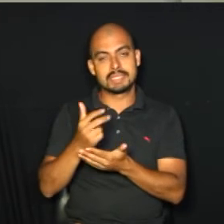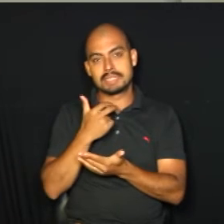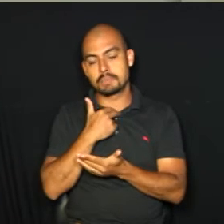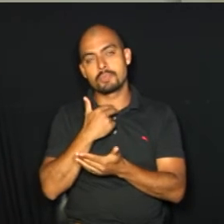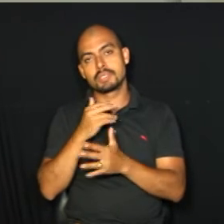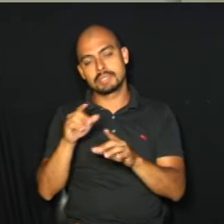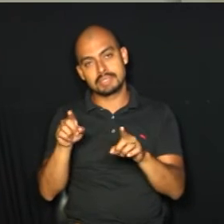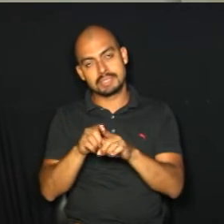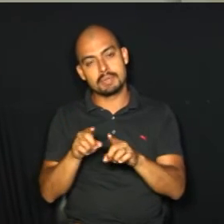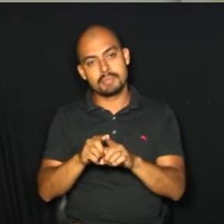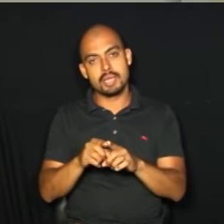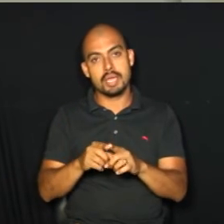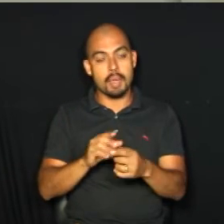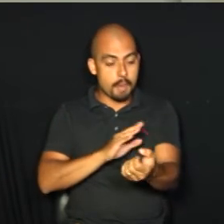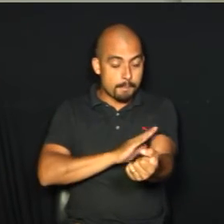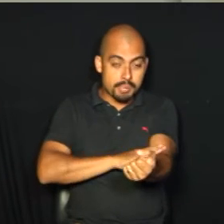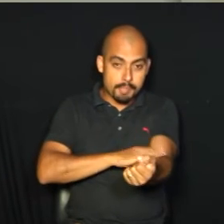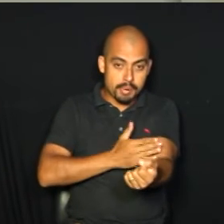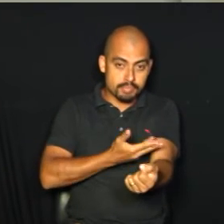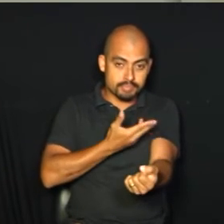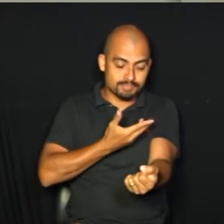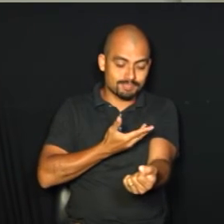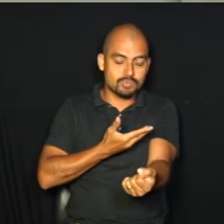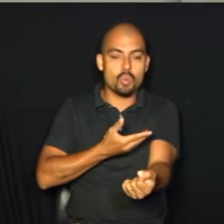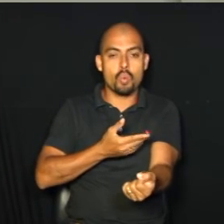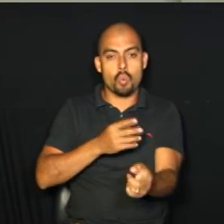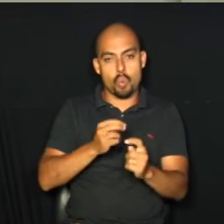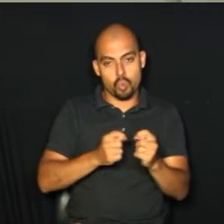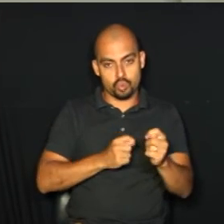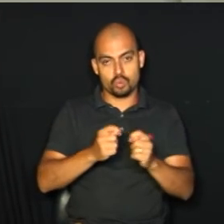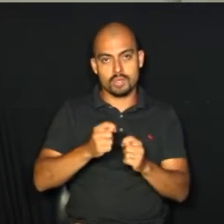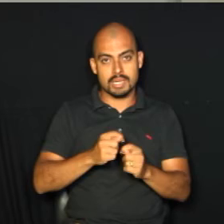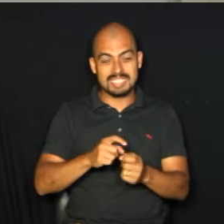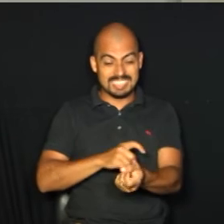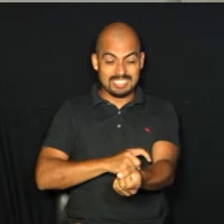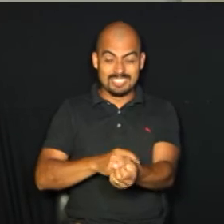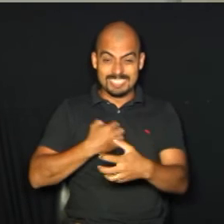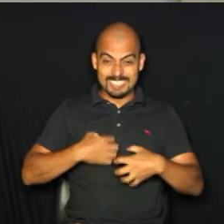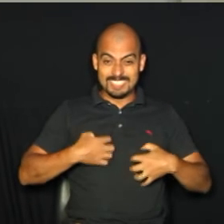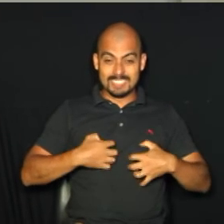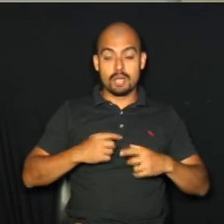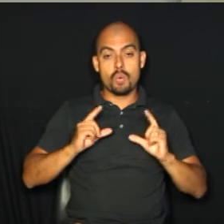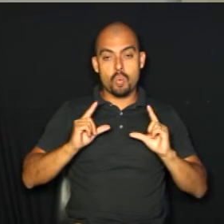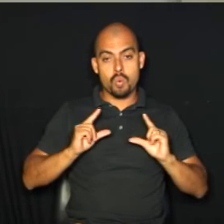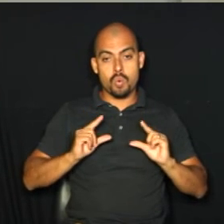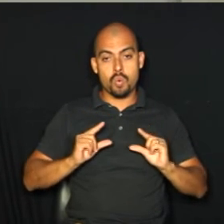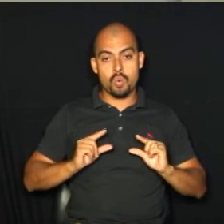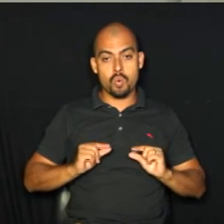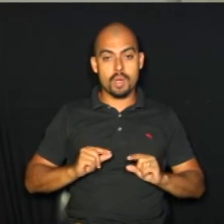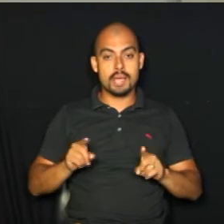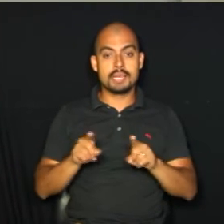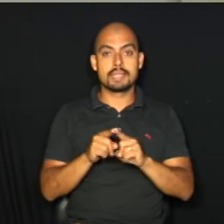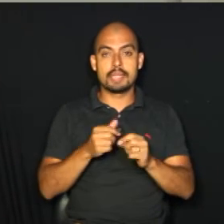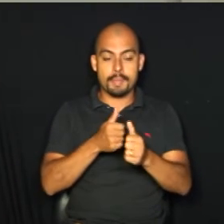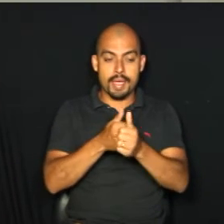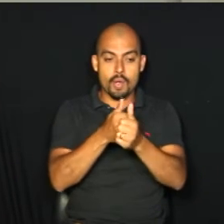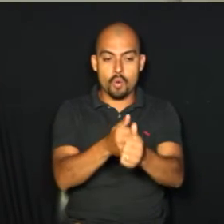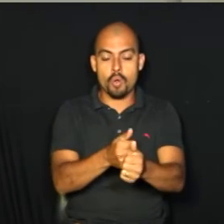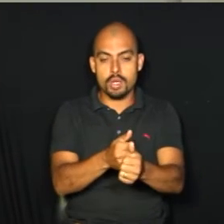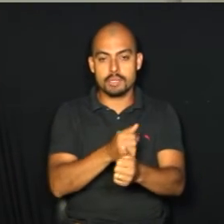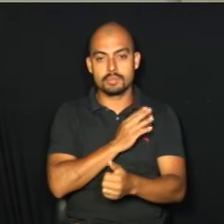controlar adequadamente a pressão arterial reduzir o stress na medida do possível e fazer um acompanhamento cardiológico